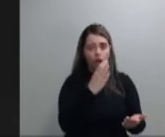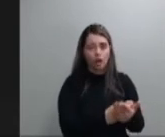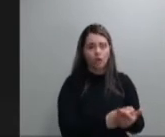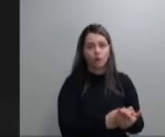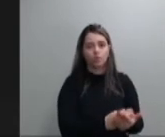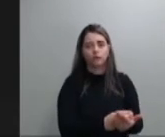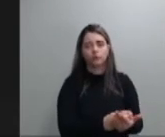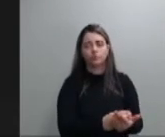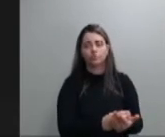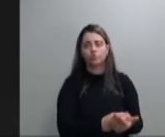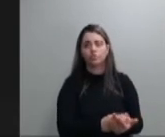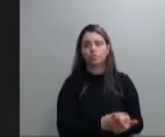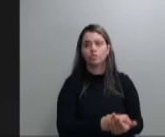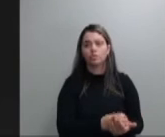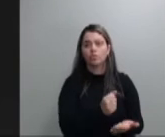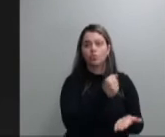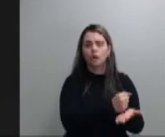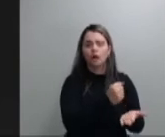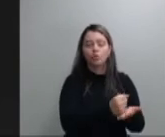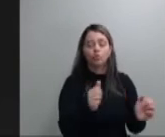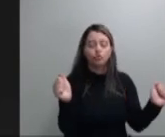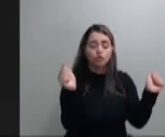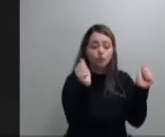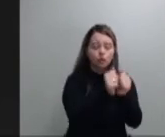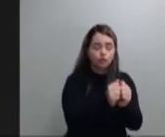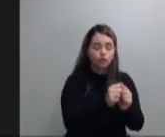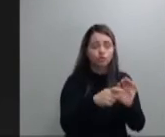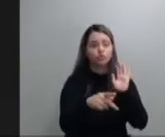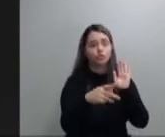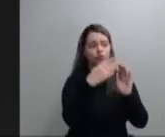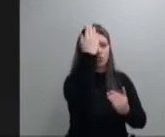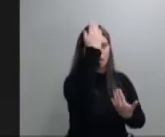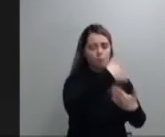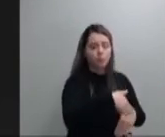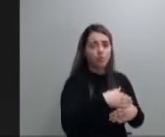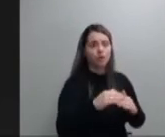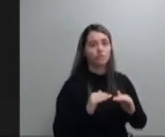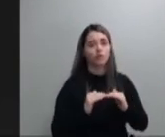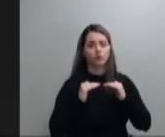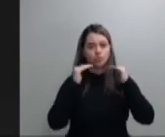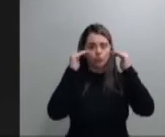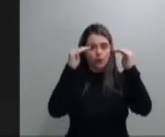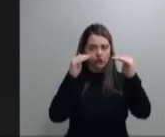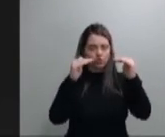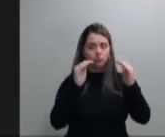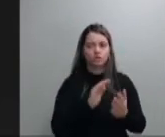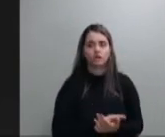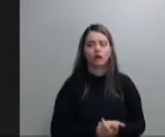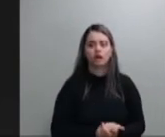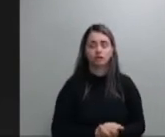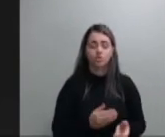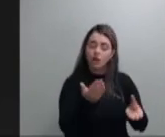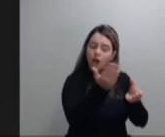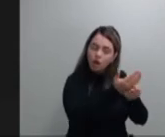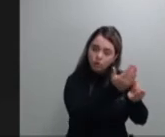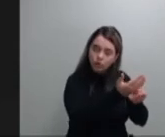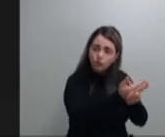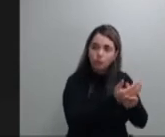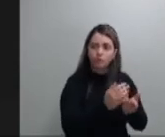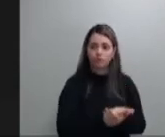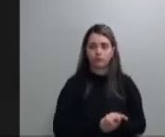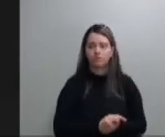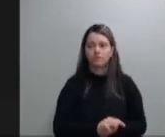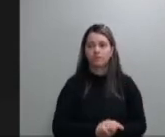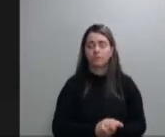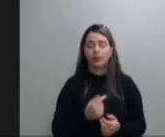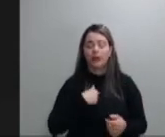do conjunto fático probatório dos autos recurso especial interposto pelo Cade ao qual se nega provimento interposto o agravo